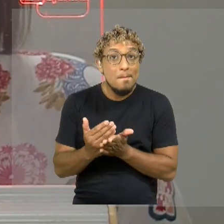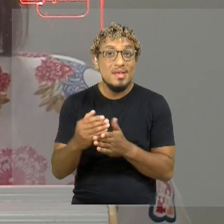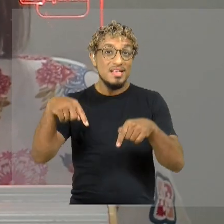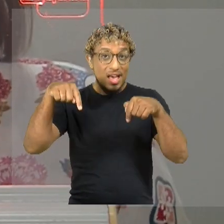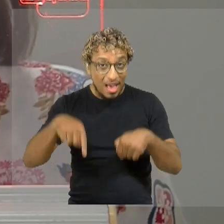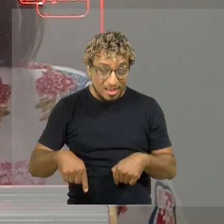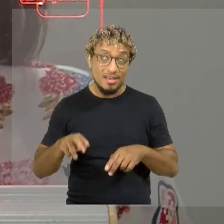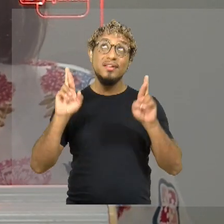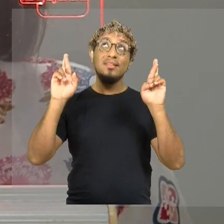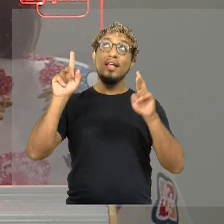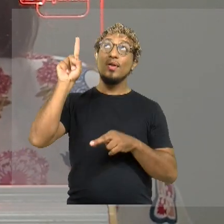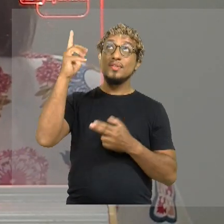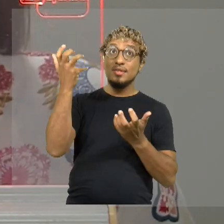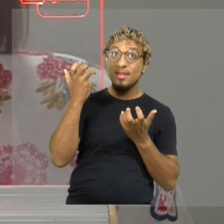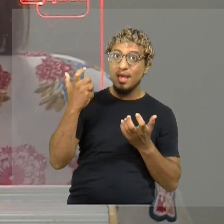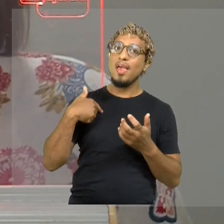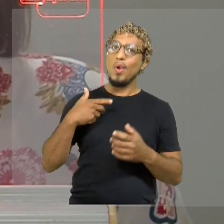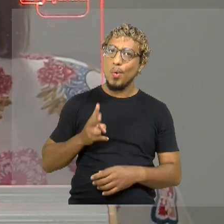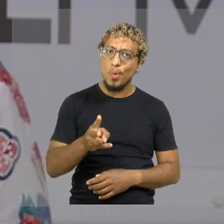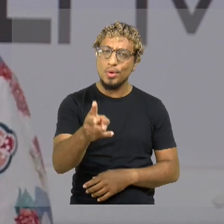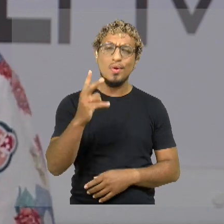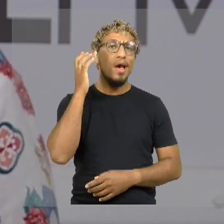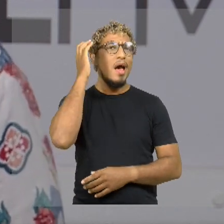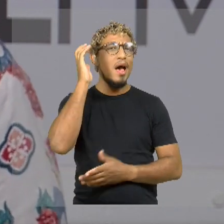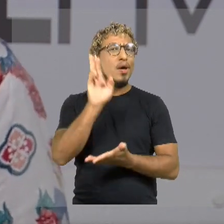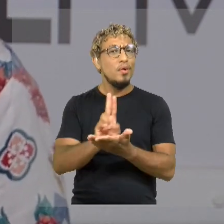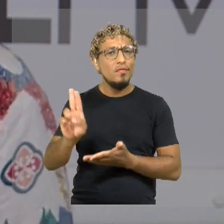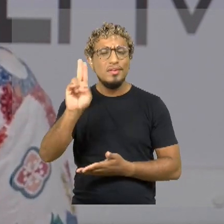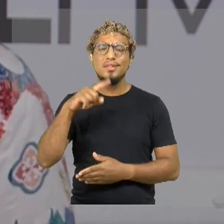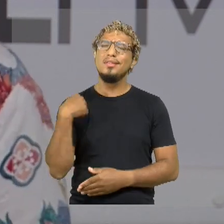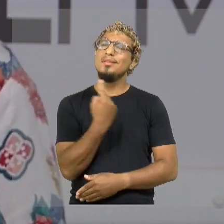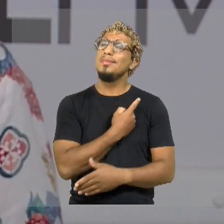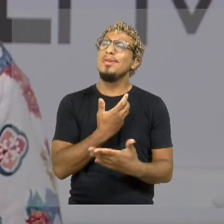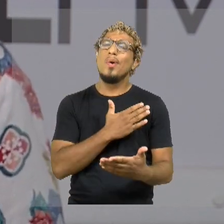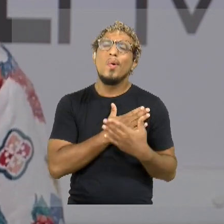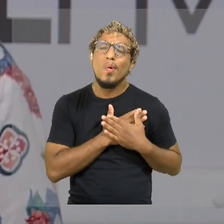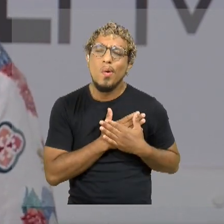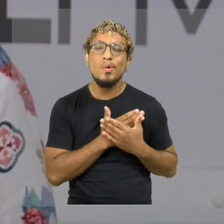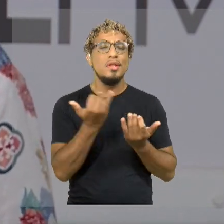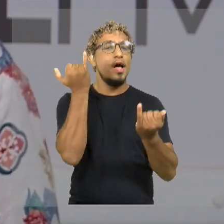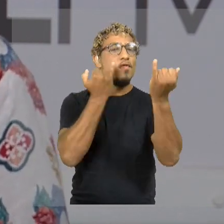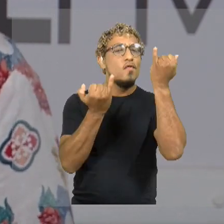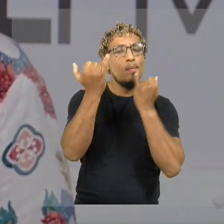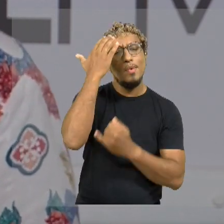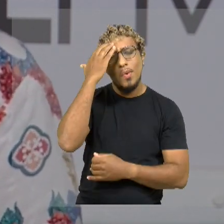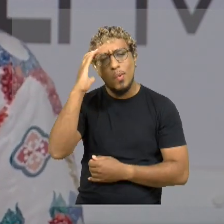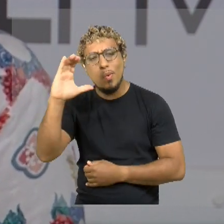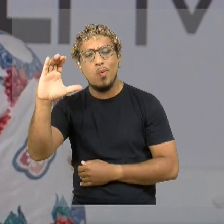Rádio Universidade é tudo que eu gosto dentro do rádio. É informação, é cultura,